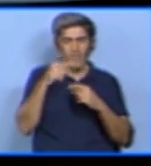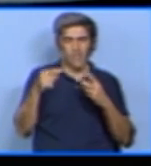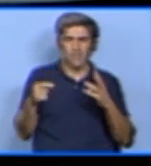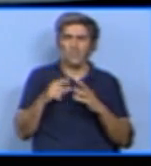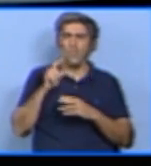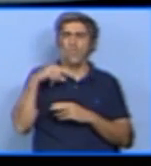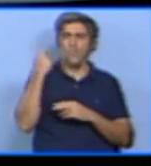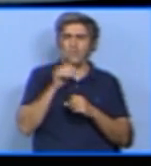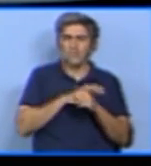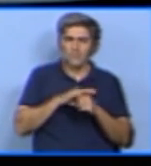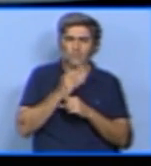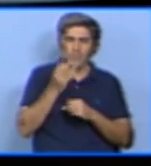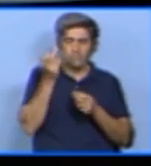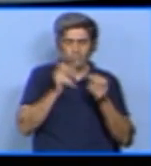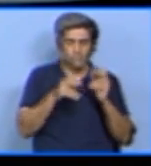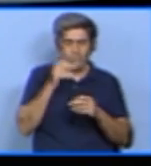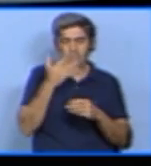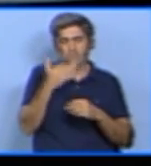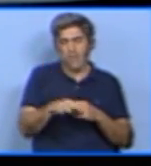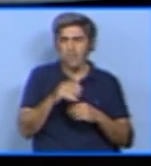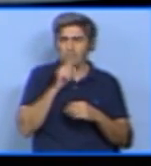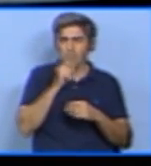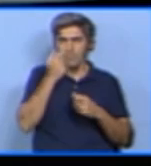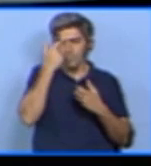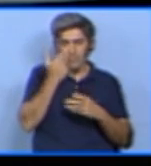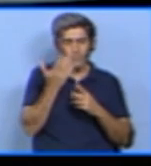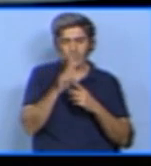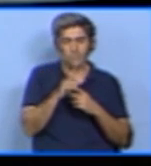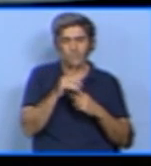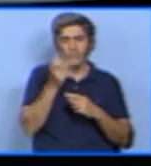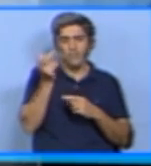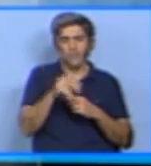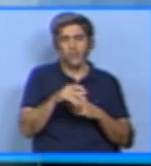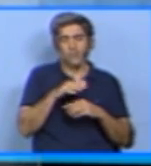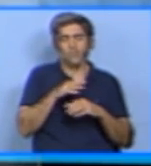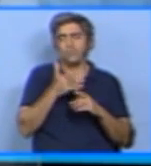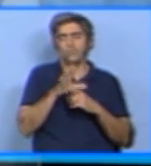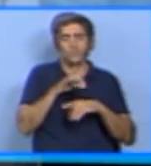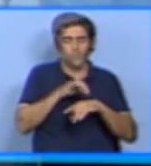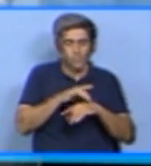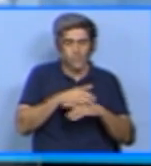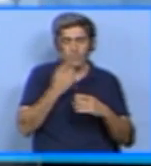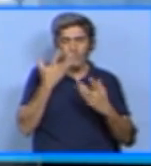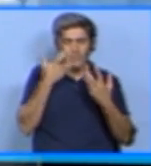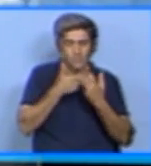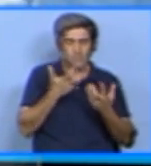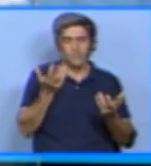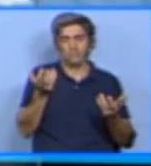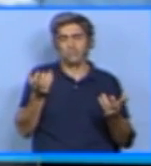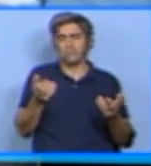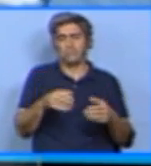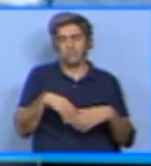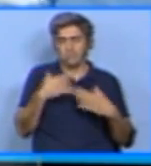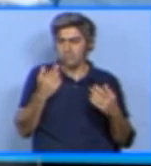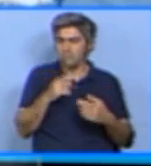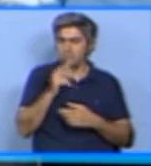outra situação onde nos deparamos com o mal que nos pode surpreender é, por exemplo, aquele que resulta de, sei lá, uma doença, um acidente. E